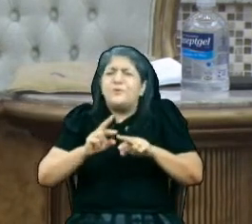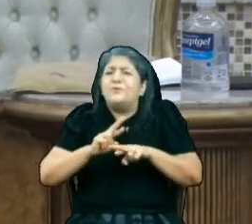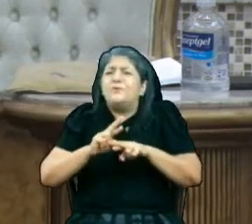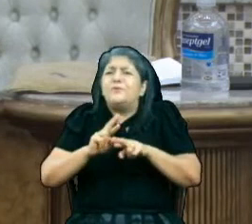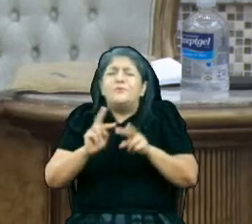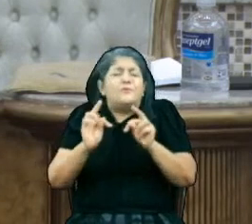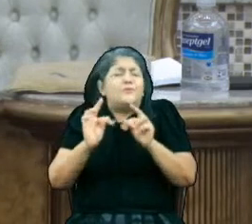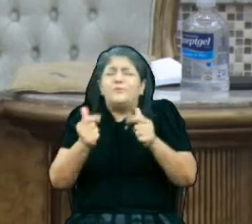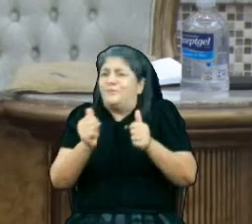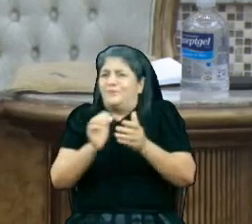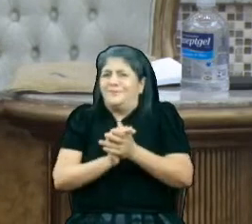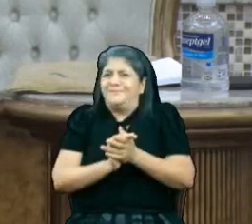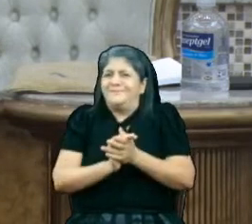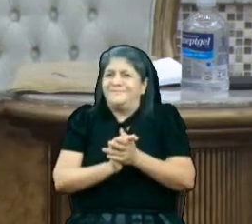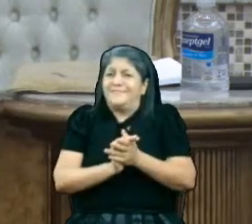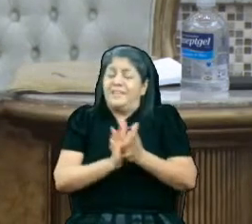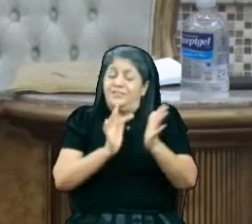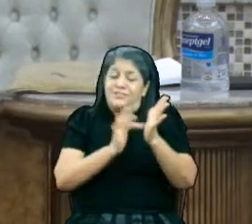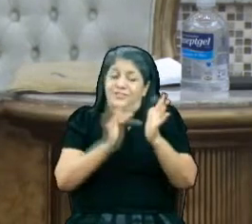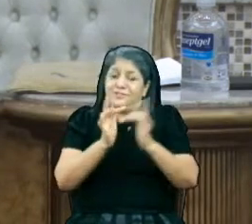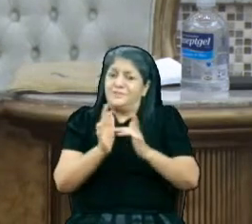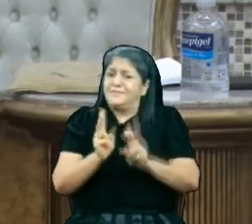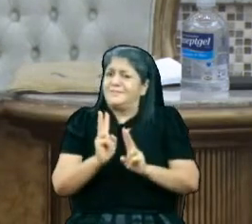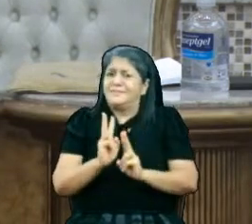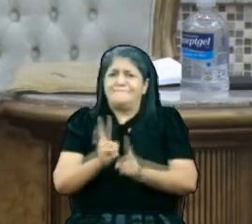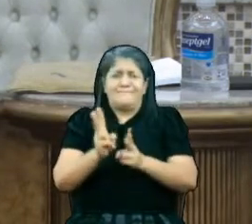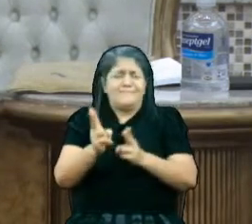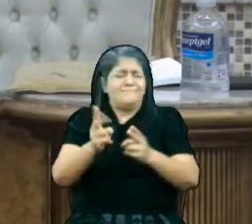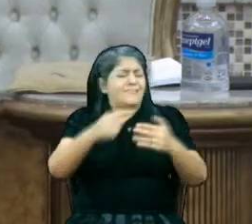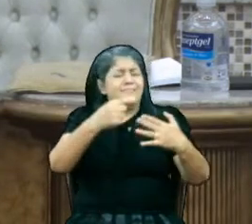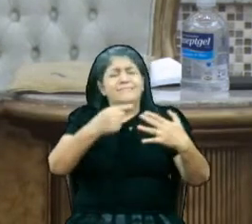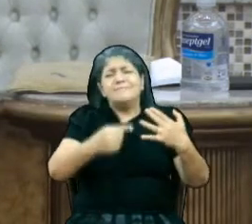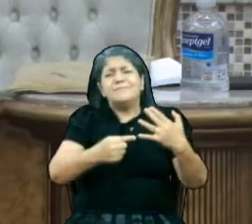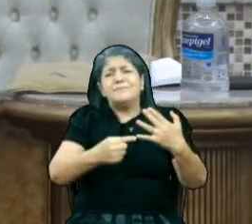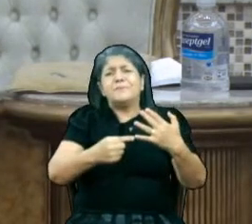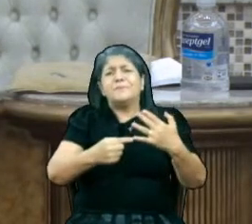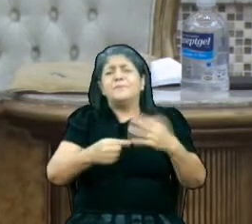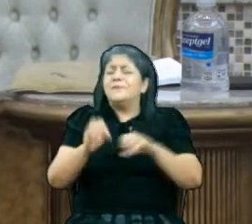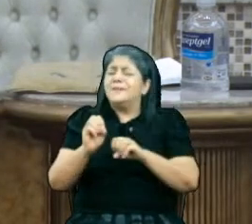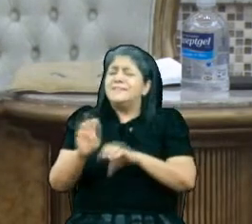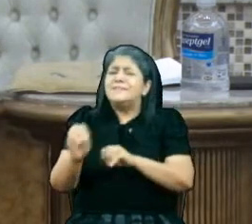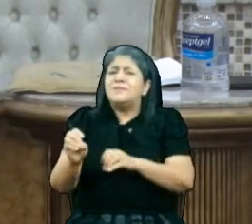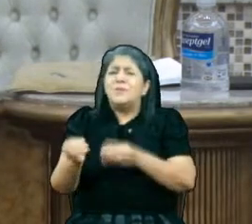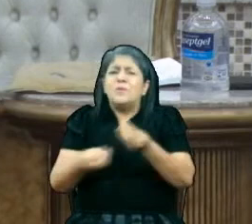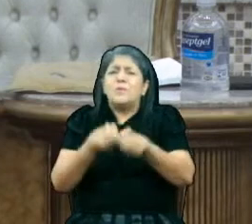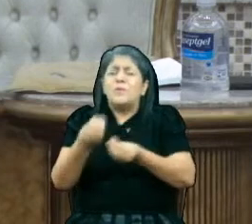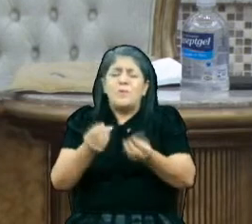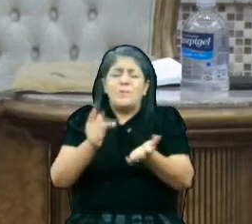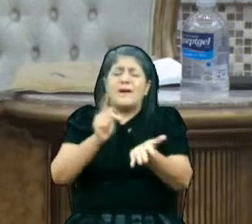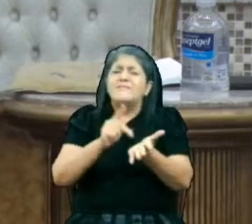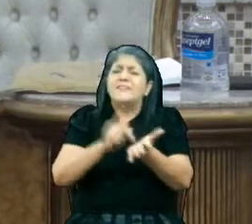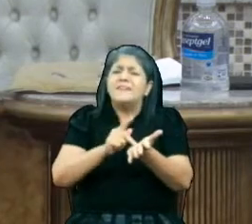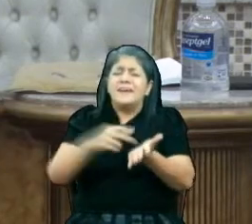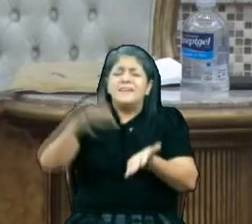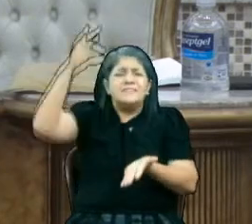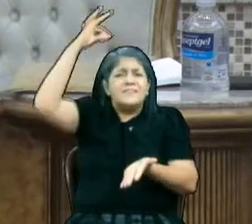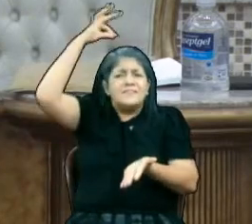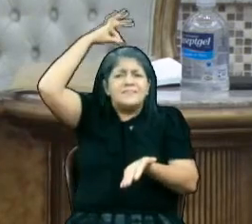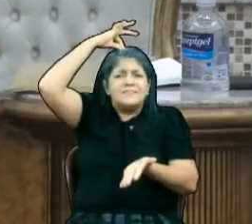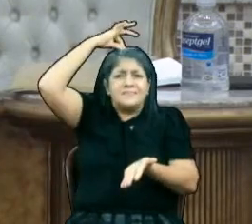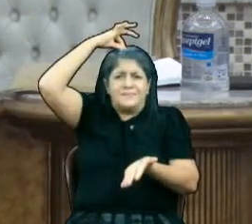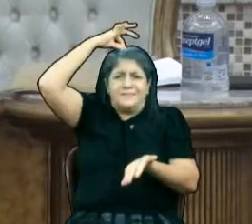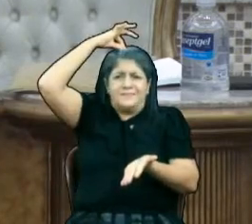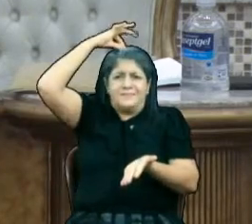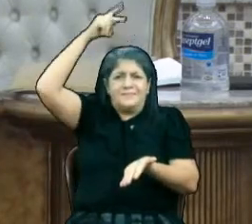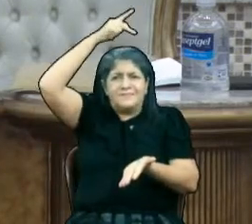parábolas para exemplificar verdades espirituais através de coisas